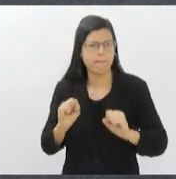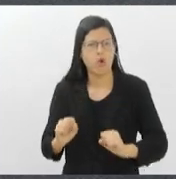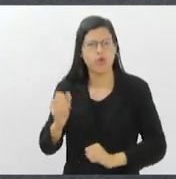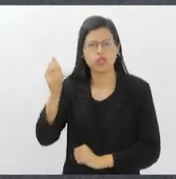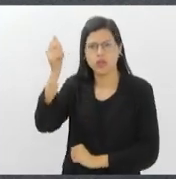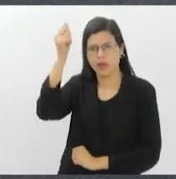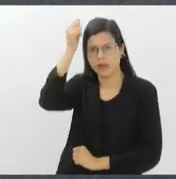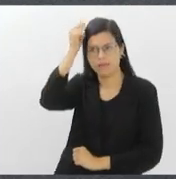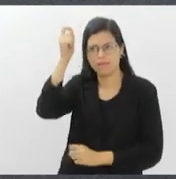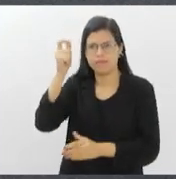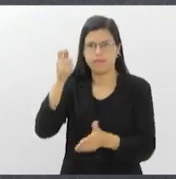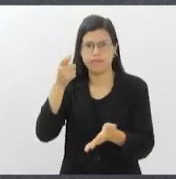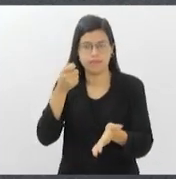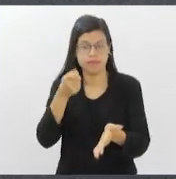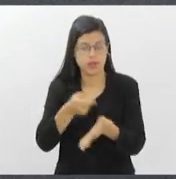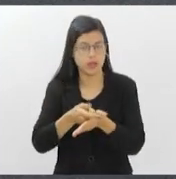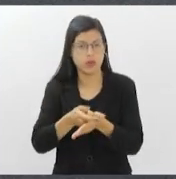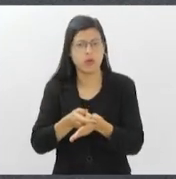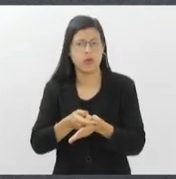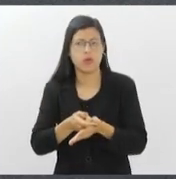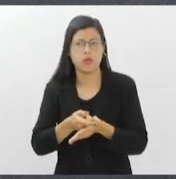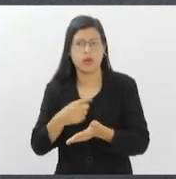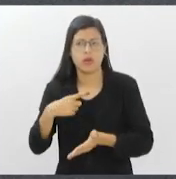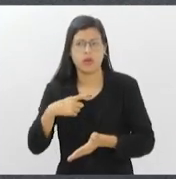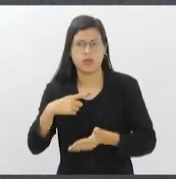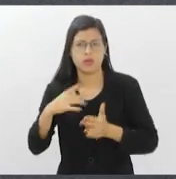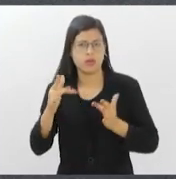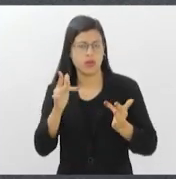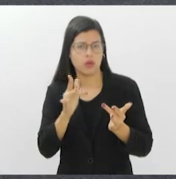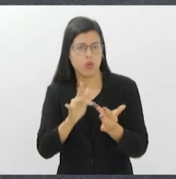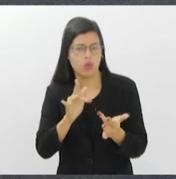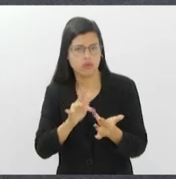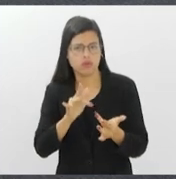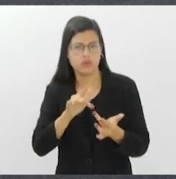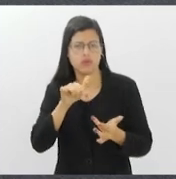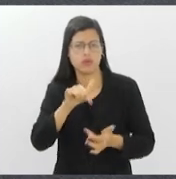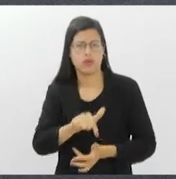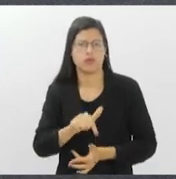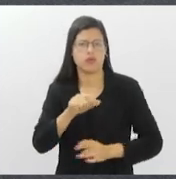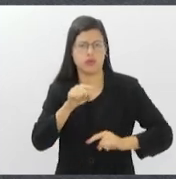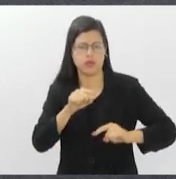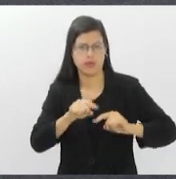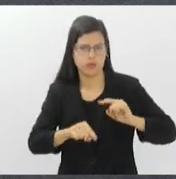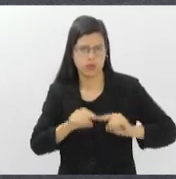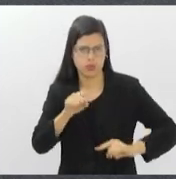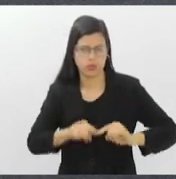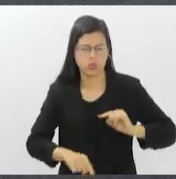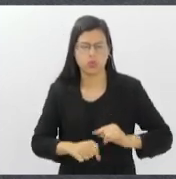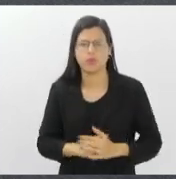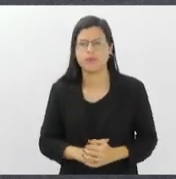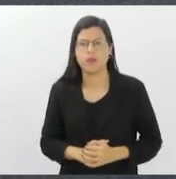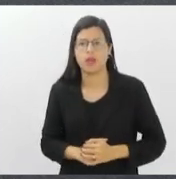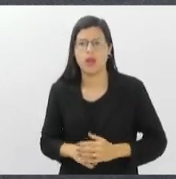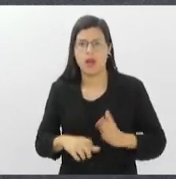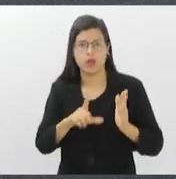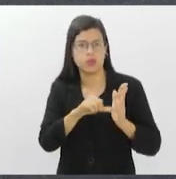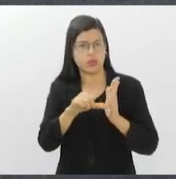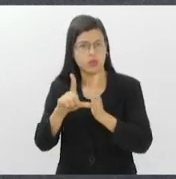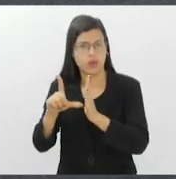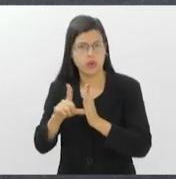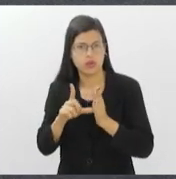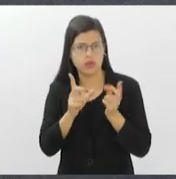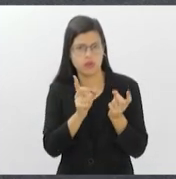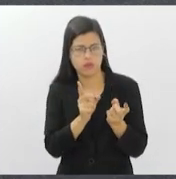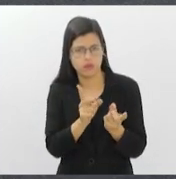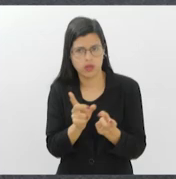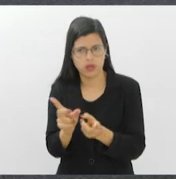dessa compra quando ele tem o contato físico com esse produto. E as lojas, as vendedoras,